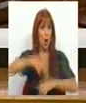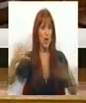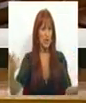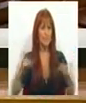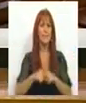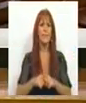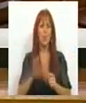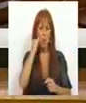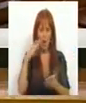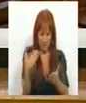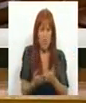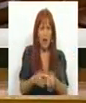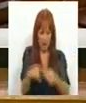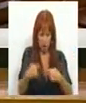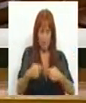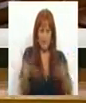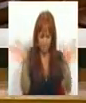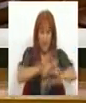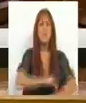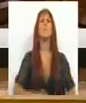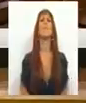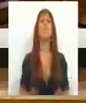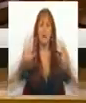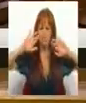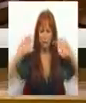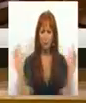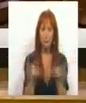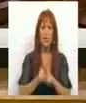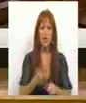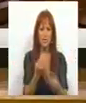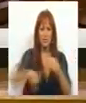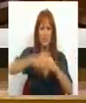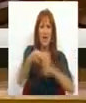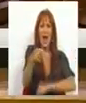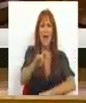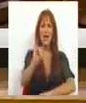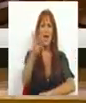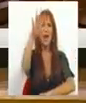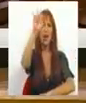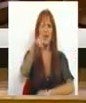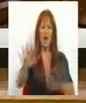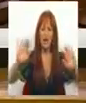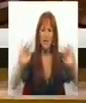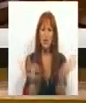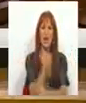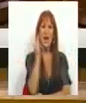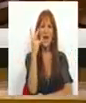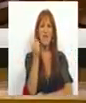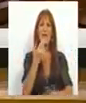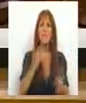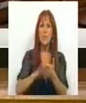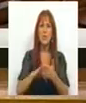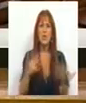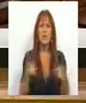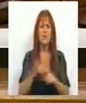horas com o agravamento da despesa, reduzir a sobretaxa do IRS, reduzir o IVA da